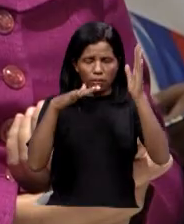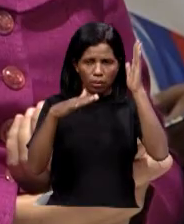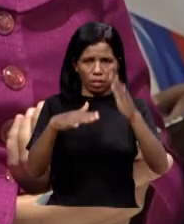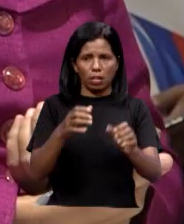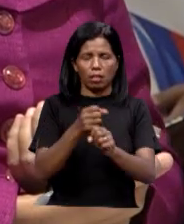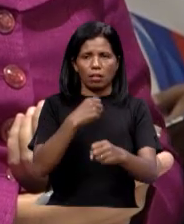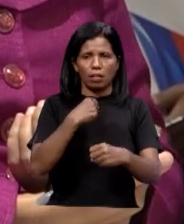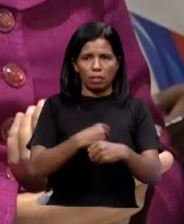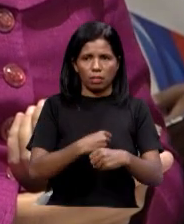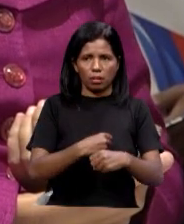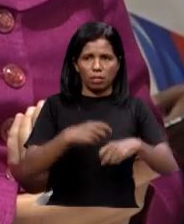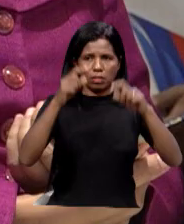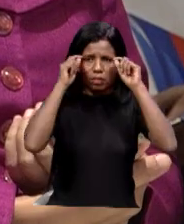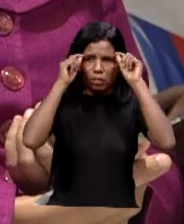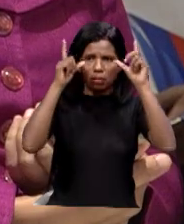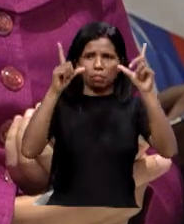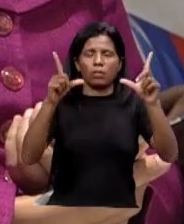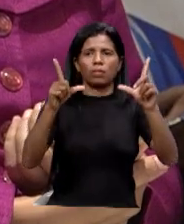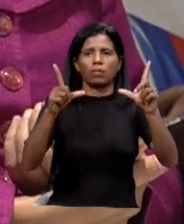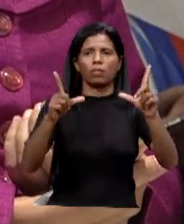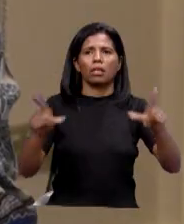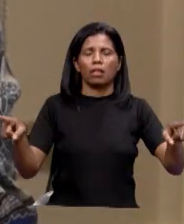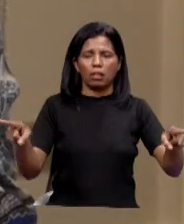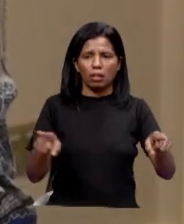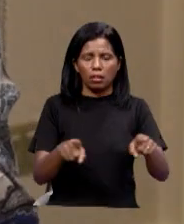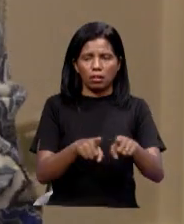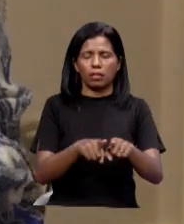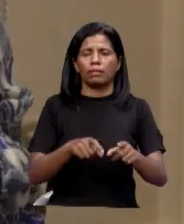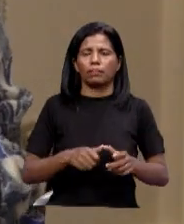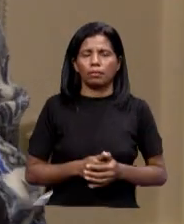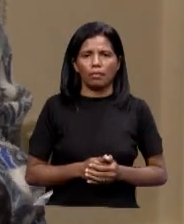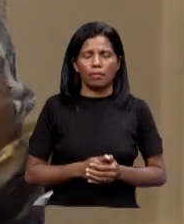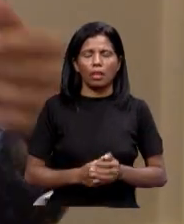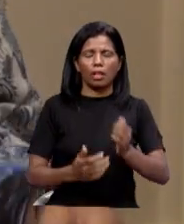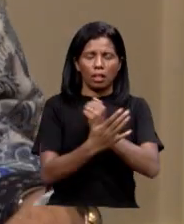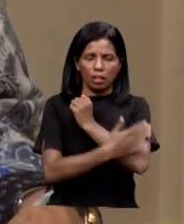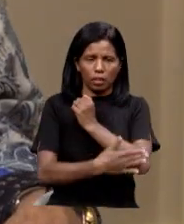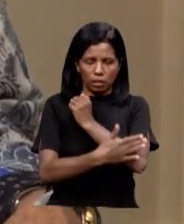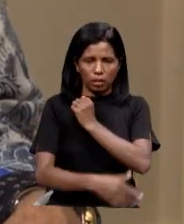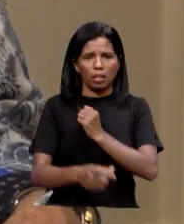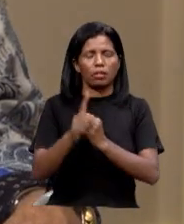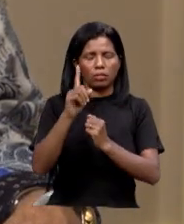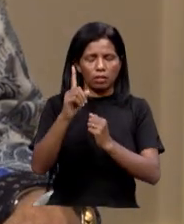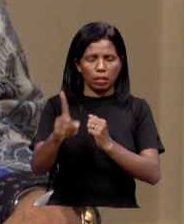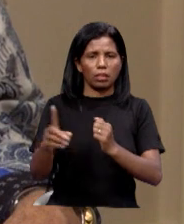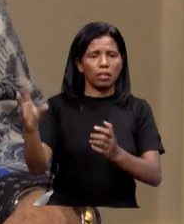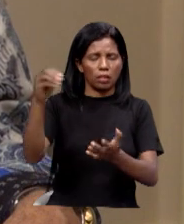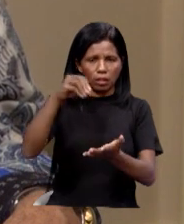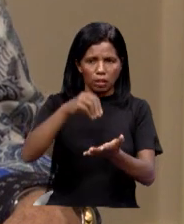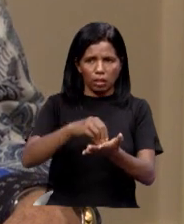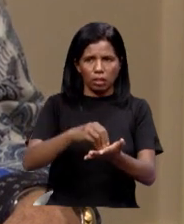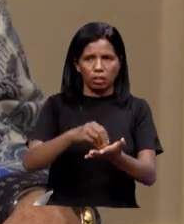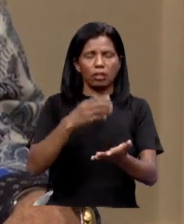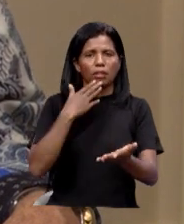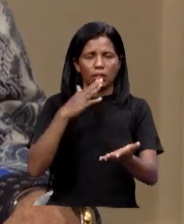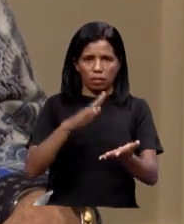halo Timor nianaran nudar rai ida ba investimento que la